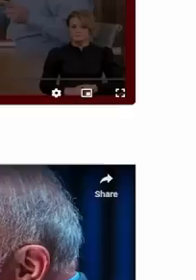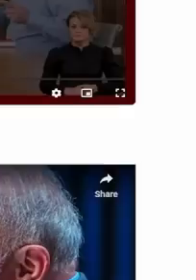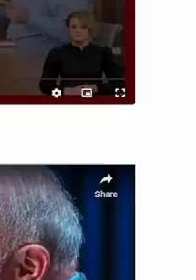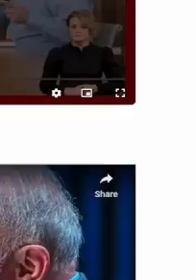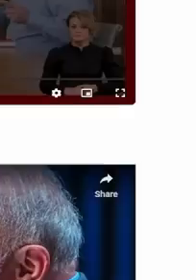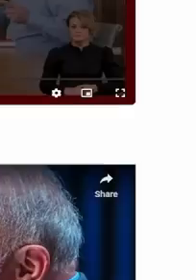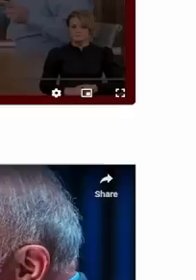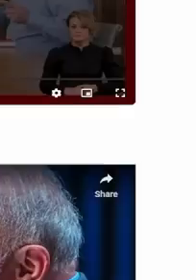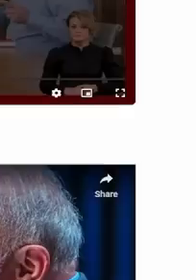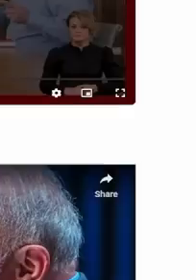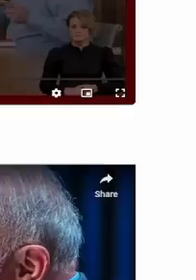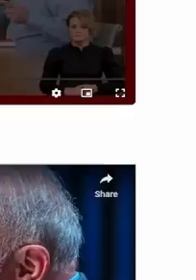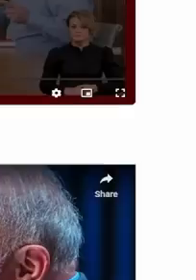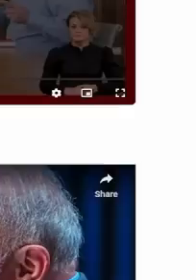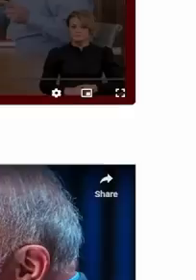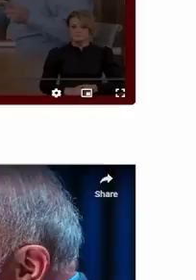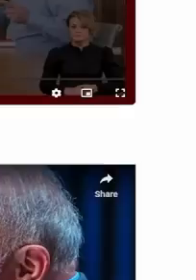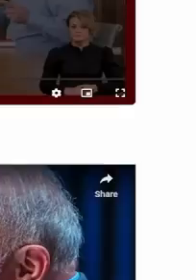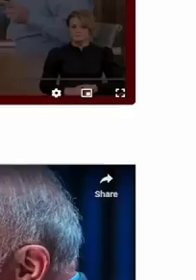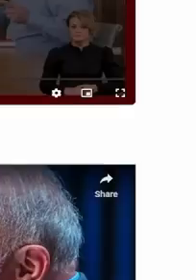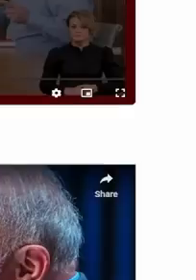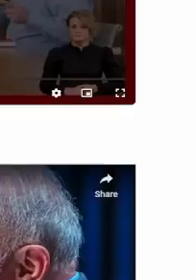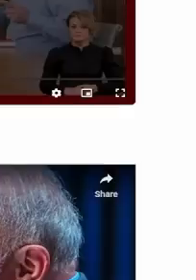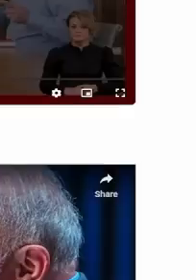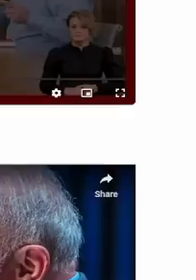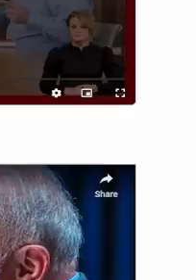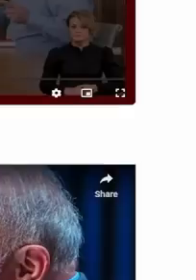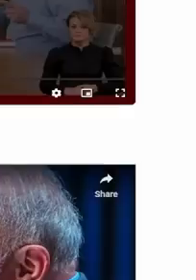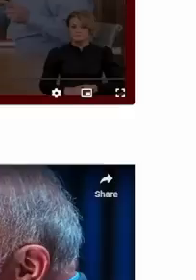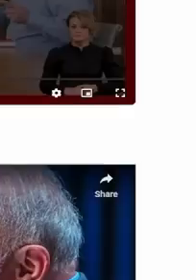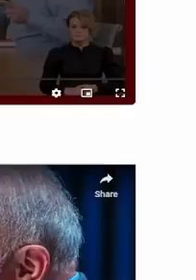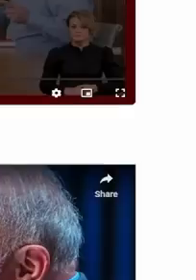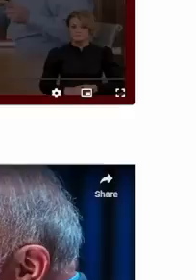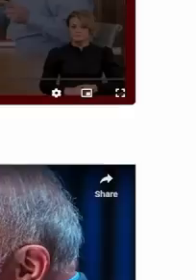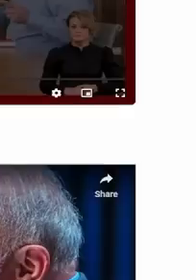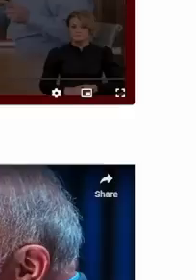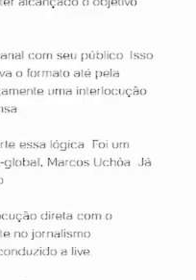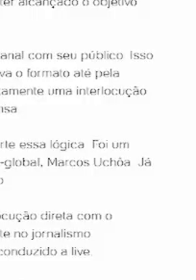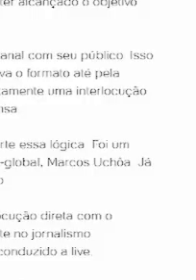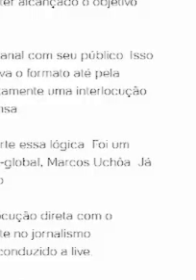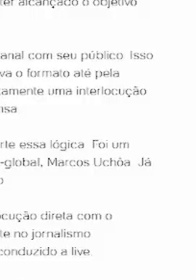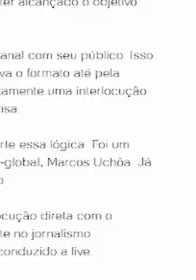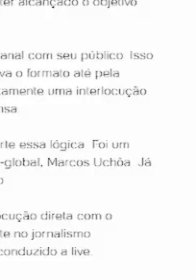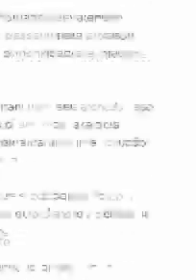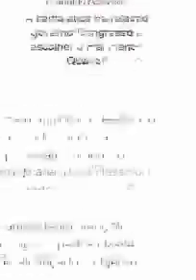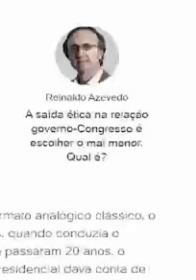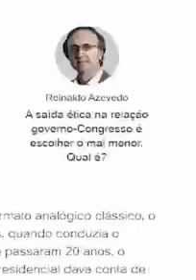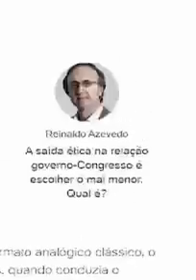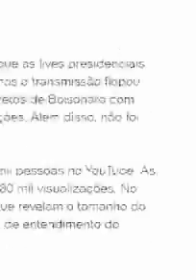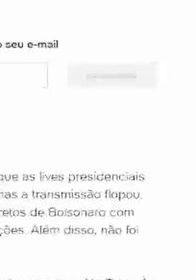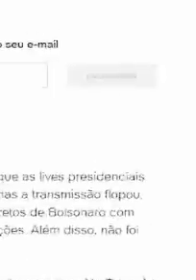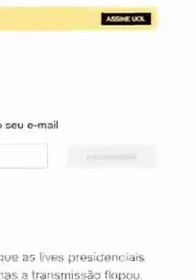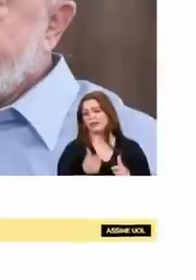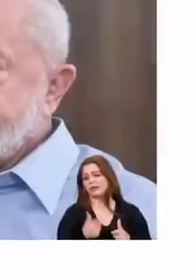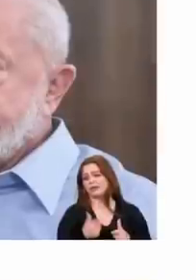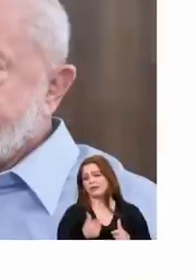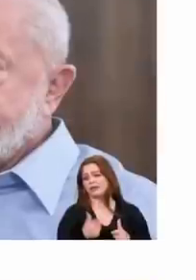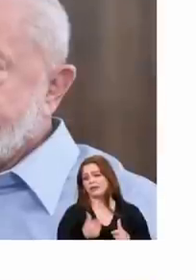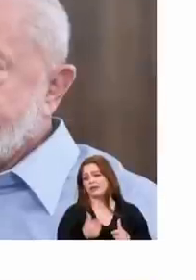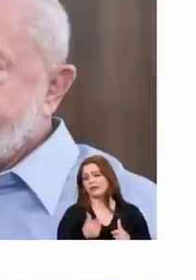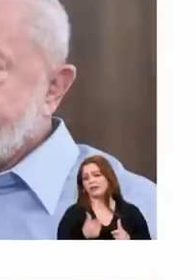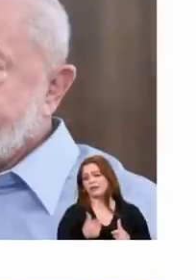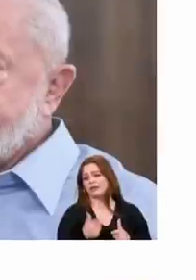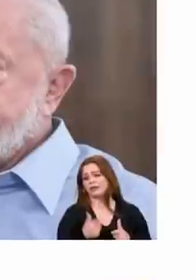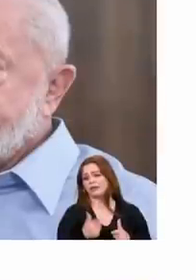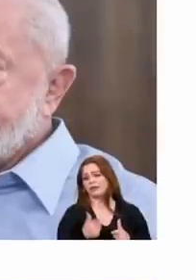entendeu cheira Jornal Nacional essa coisa velha cheia de script coisa e tal né enfim esse é o problema da esquerda eles